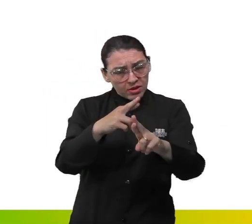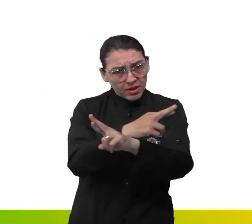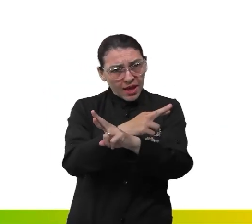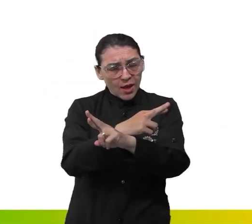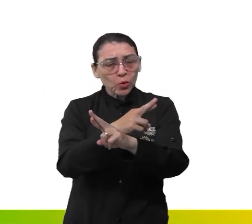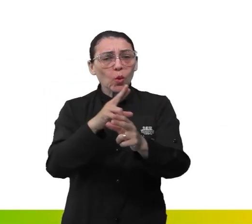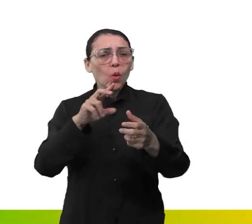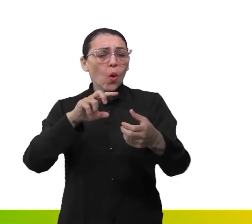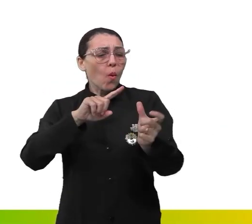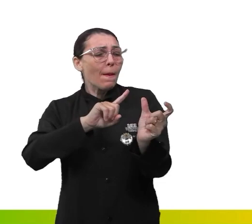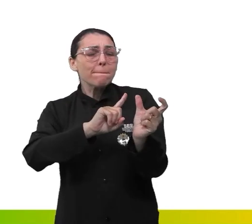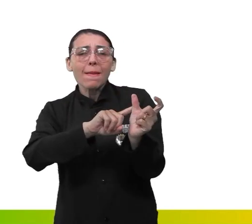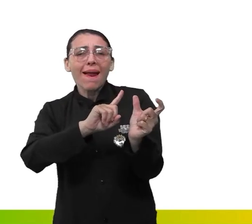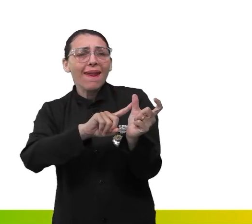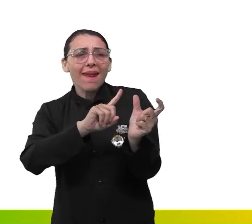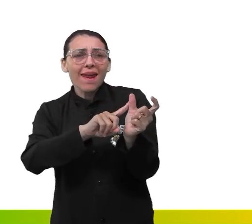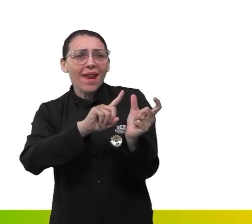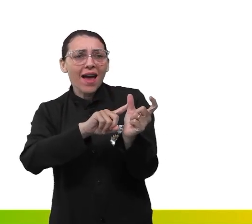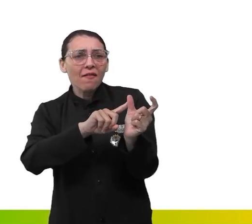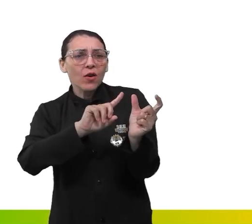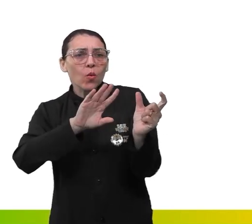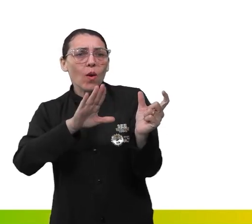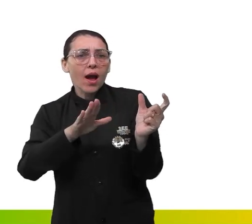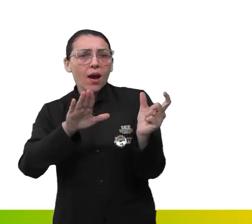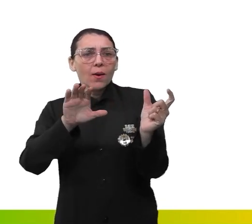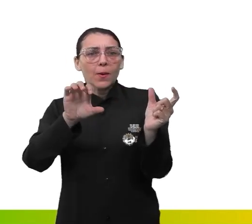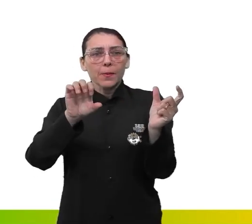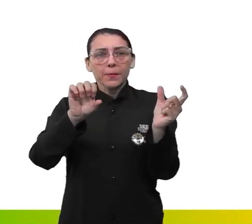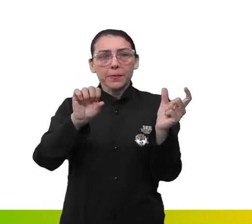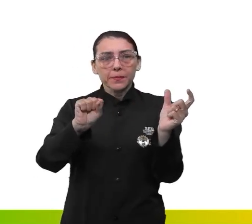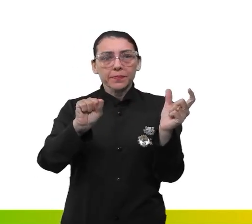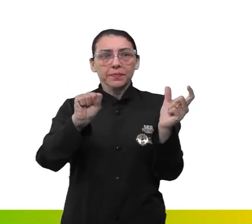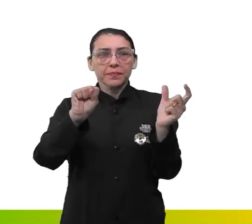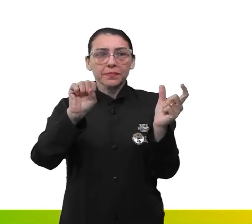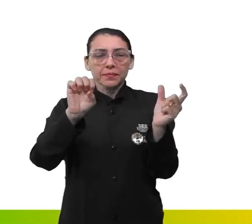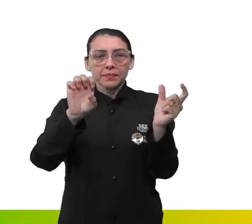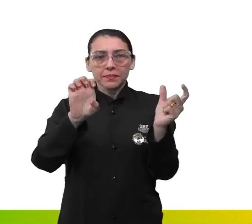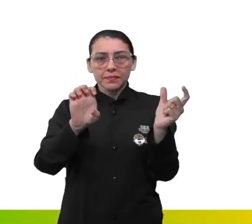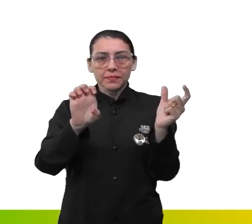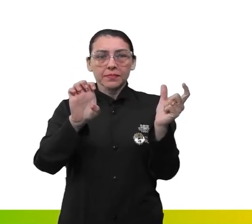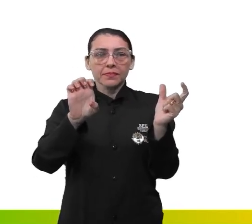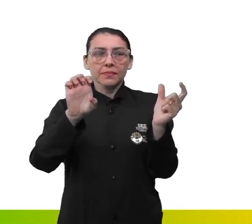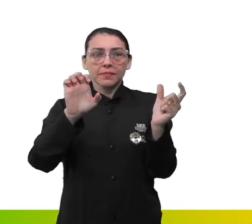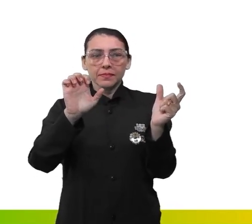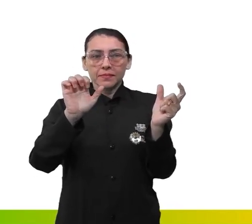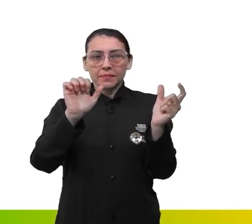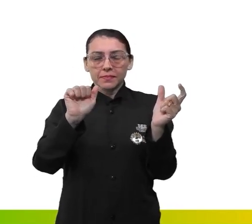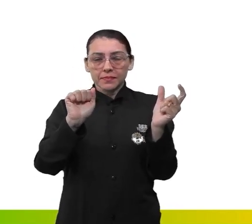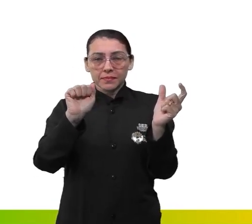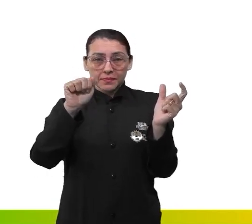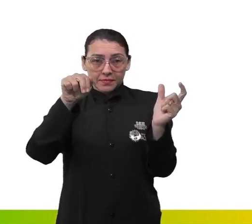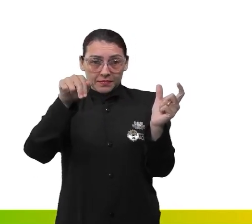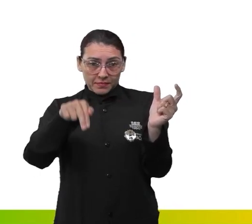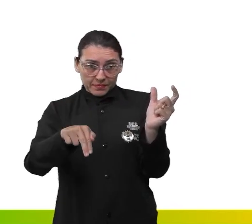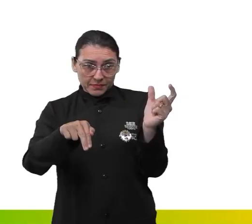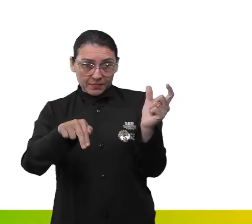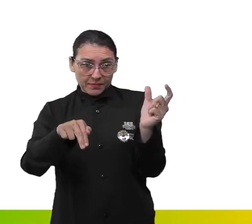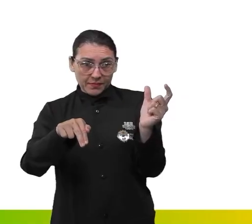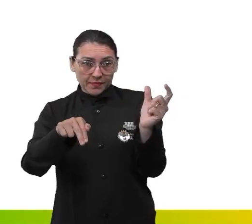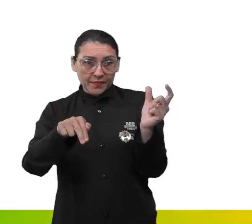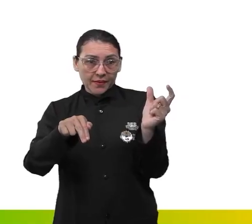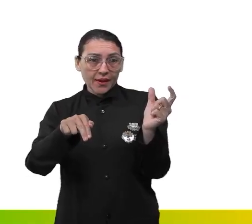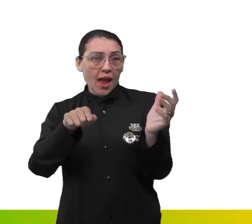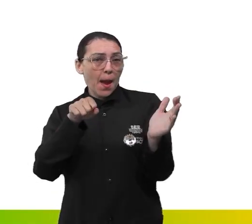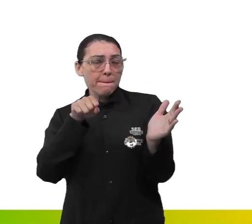the air is cool, the leaves are turning. I'm not talking about autumn, dummy. I'm talking about